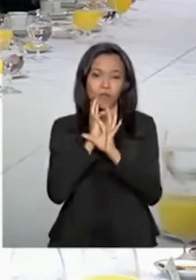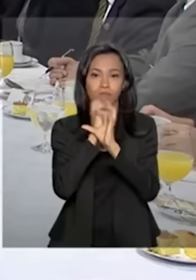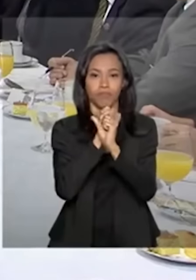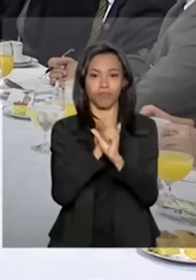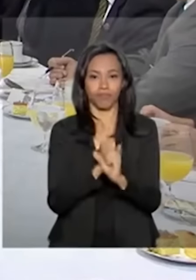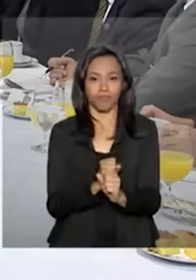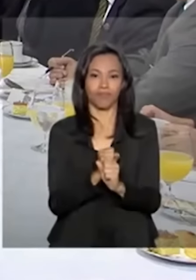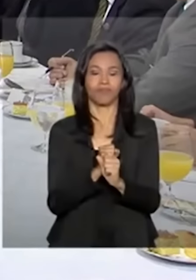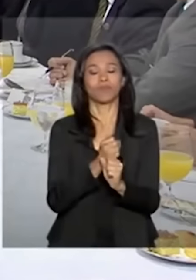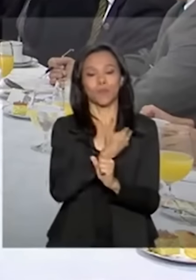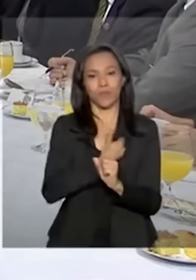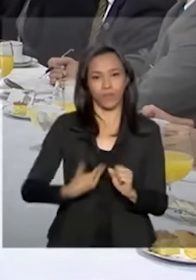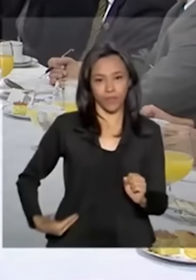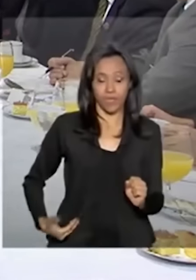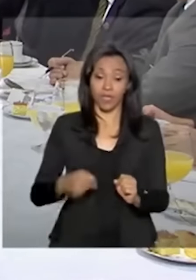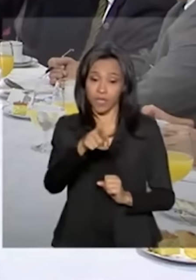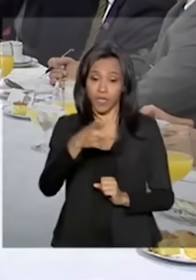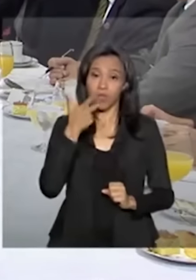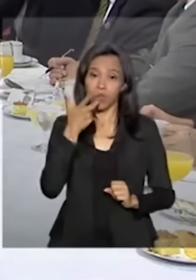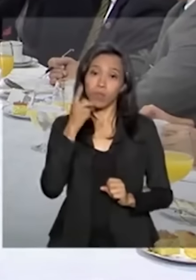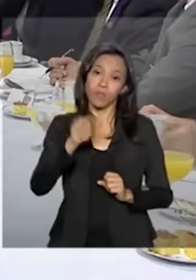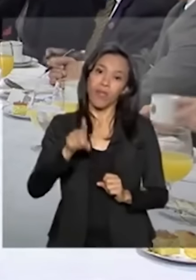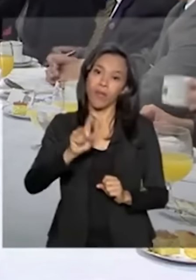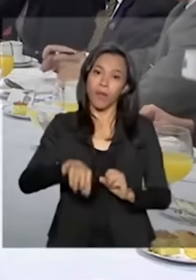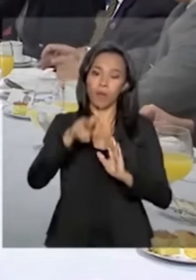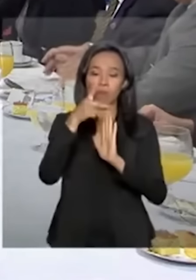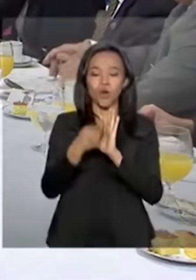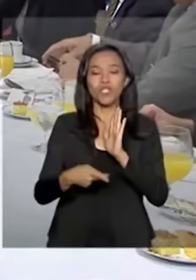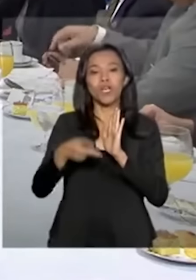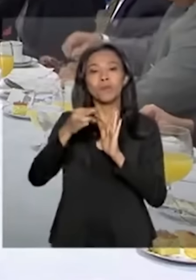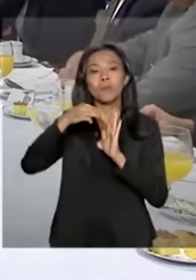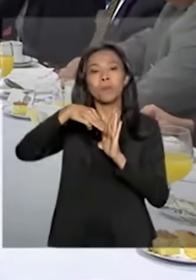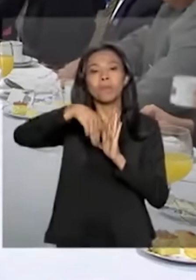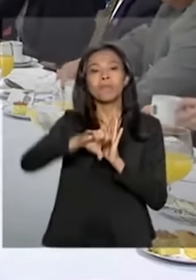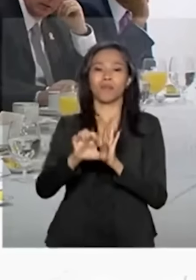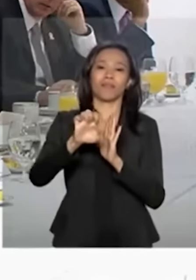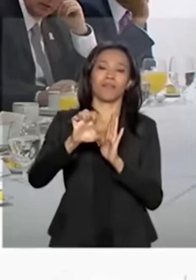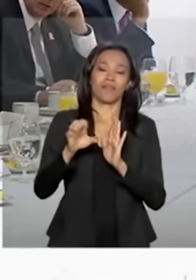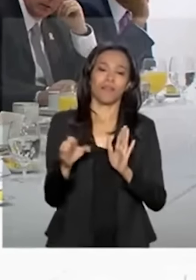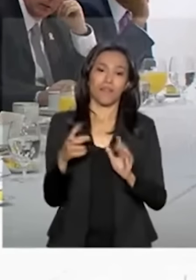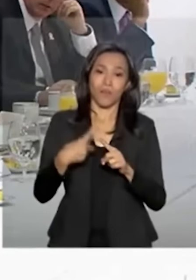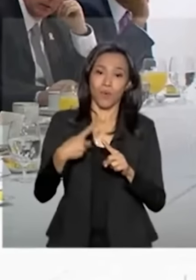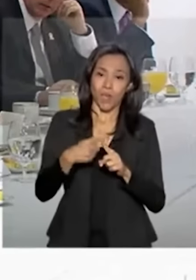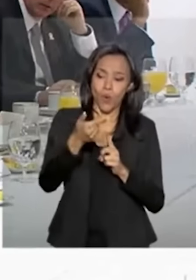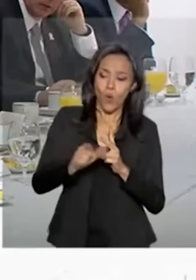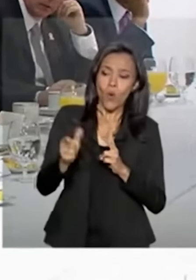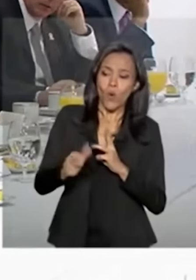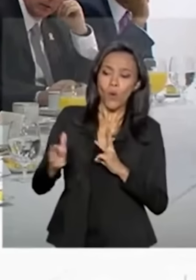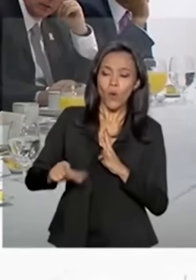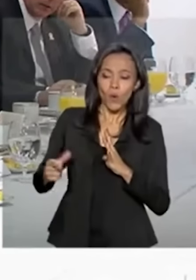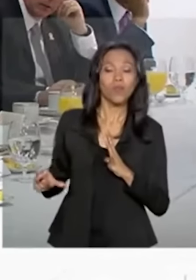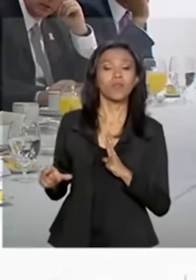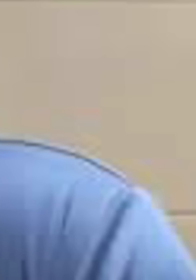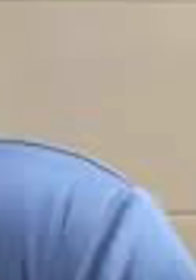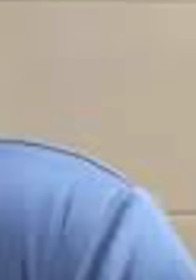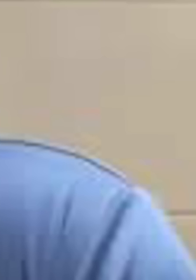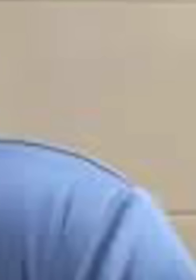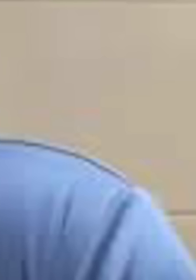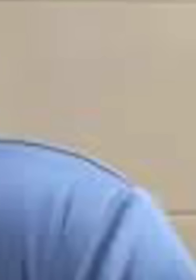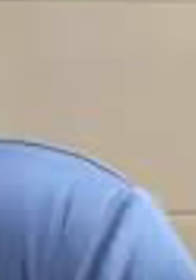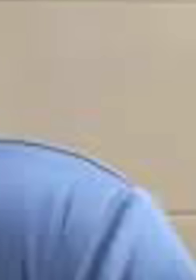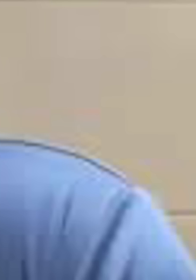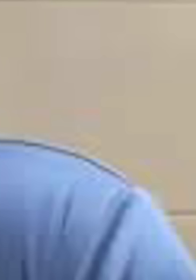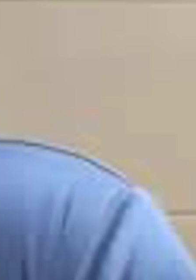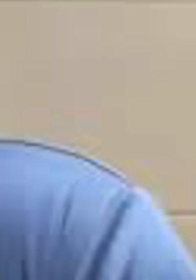a defesa de Jair bolsonaro passou a trabalhar nos últimos dias com a tese do golpe dentro do golpe segundo a qual militares de alta